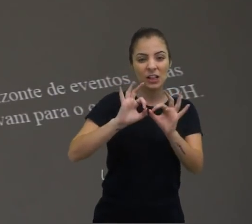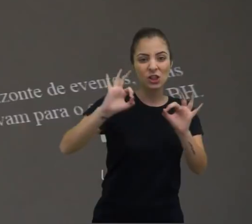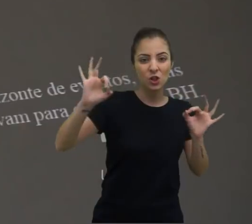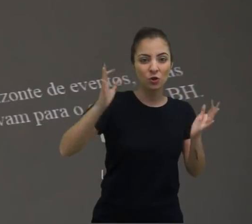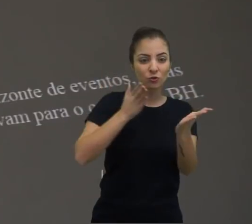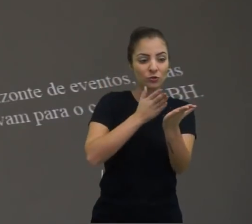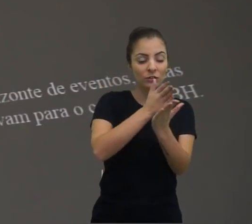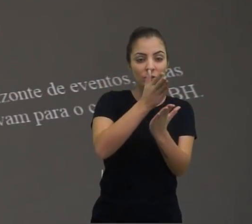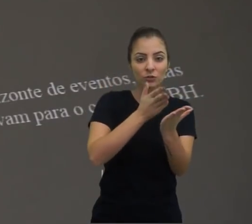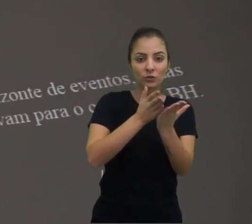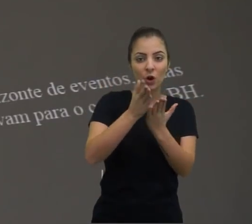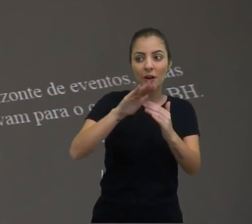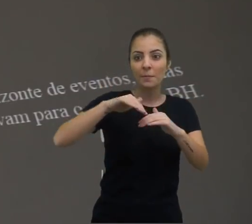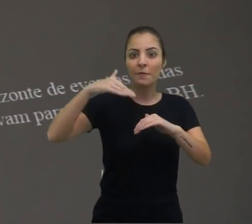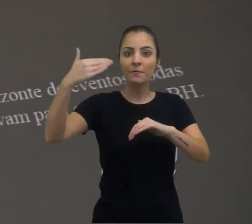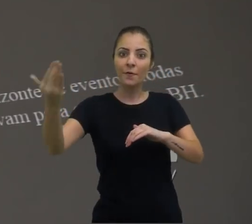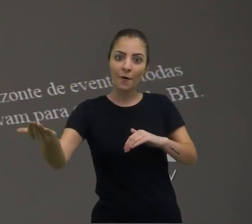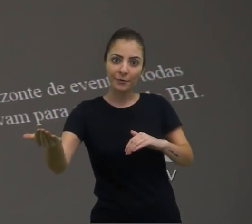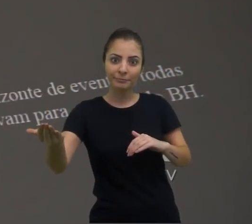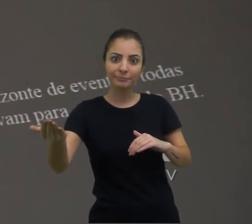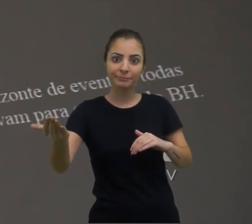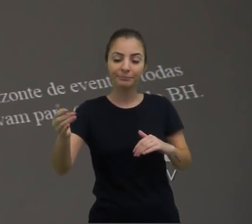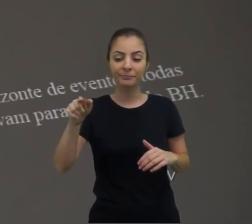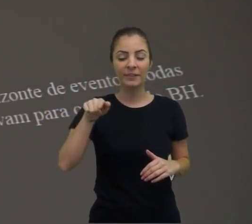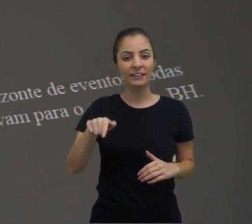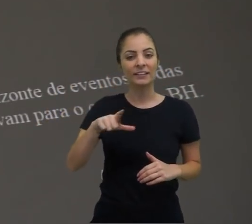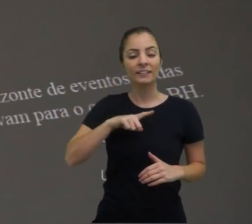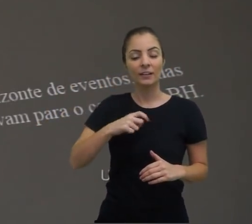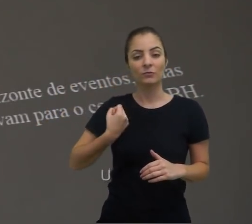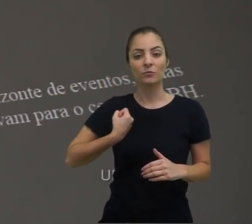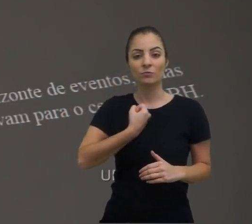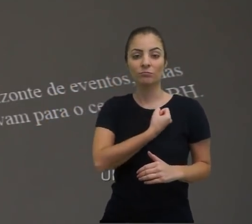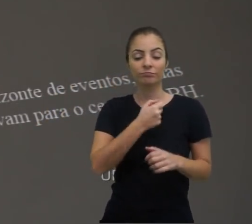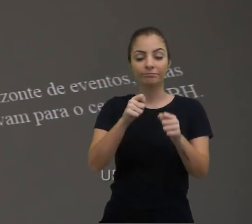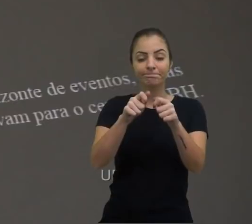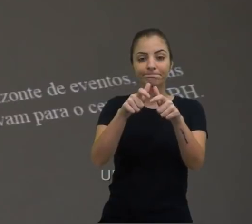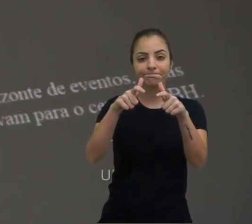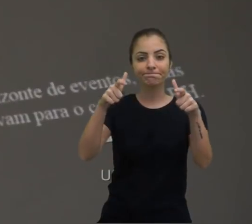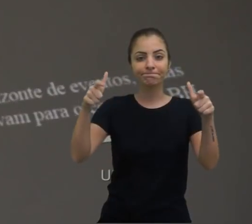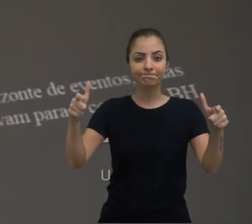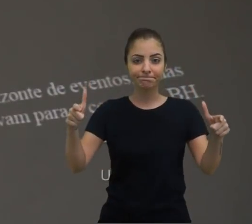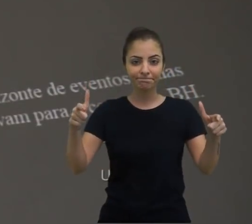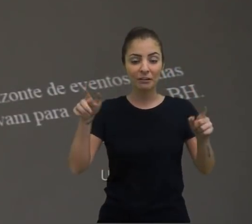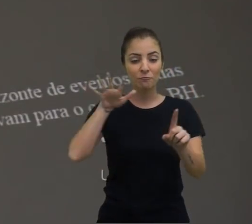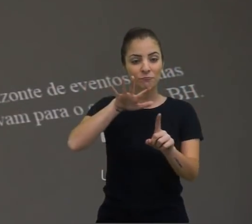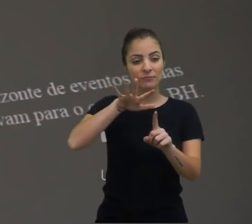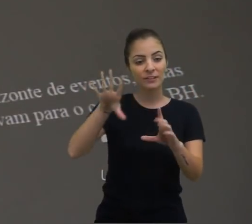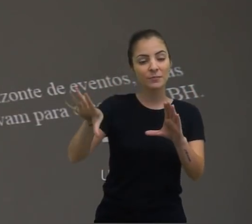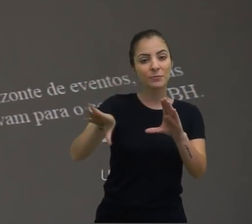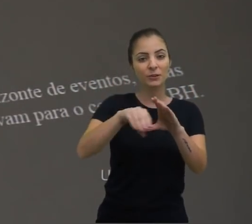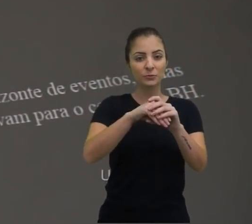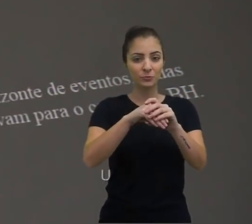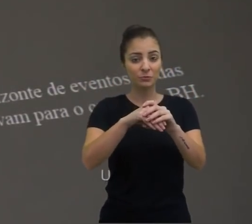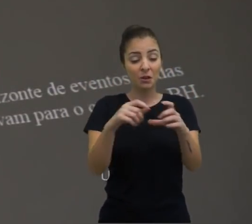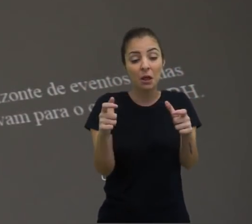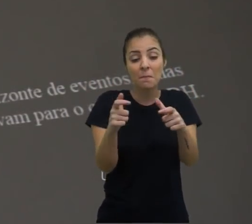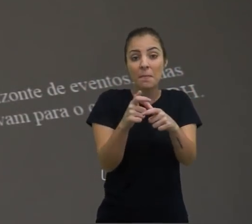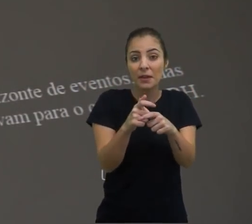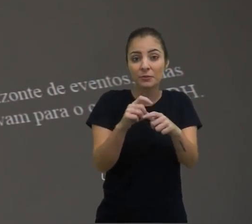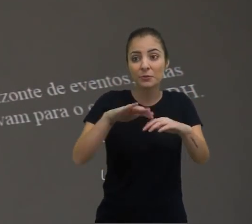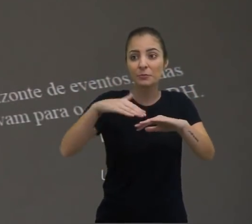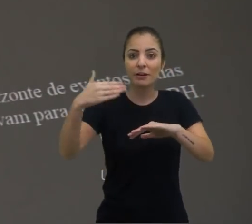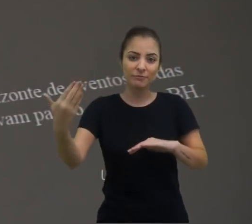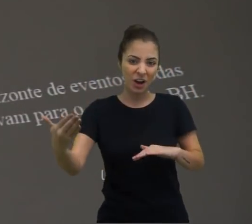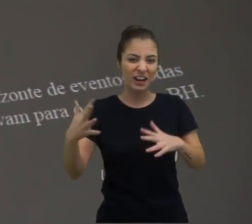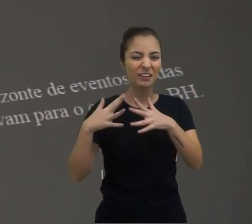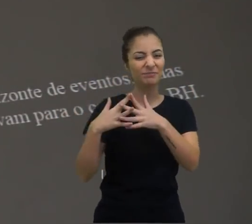fora. Aqui tu já tem um número maior de trajetórias que levam para dentro e menos que levam para fora. Aqui cada